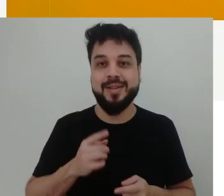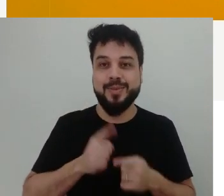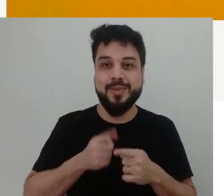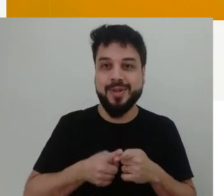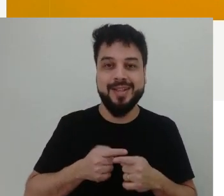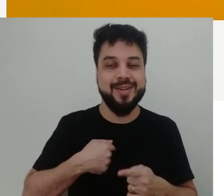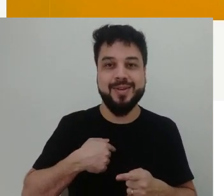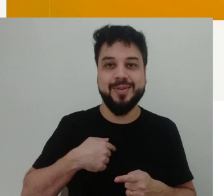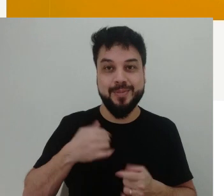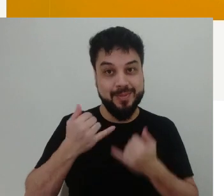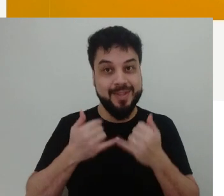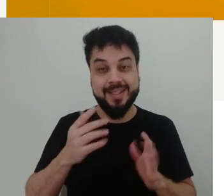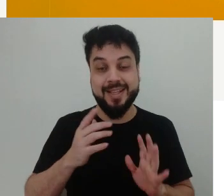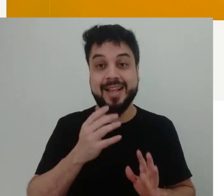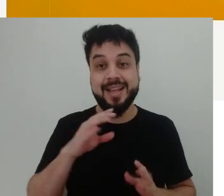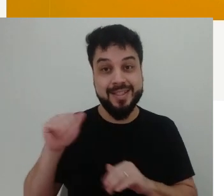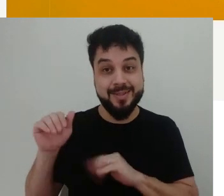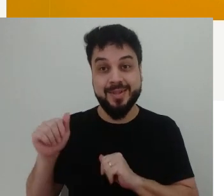Excelente.